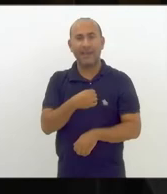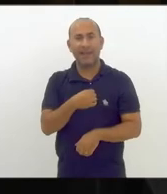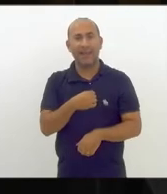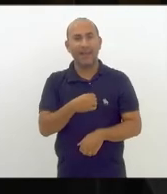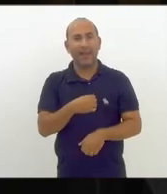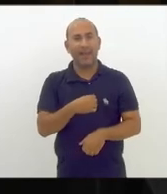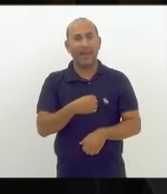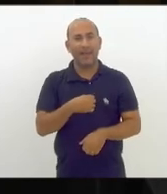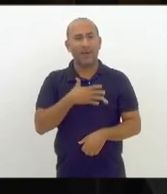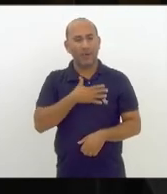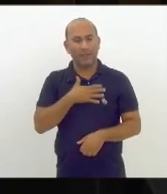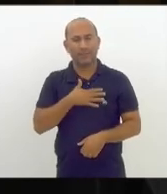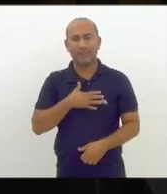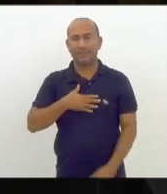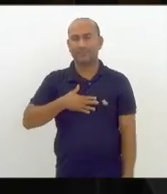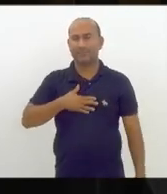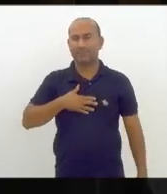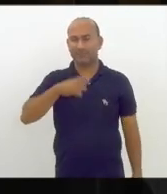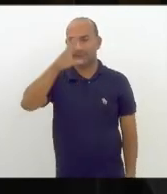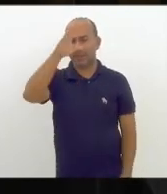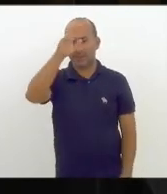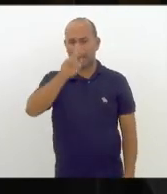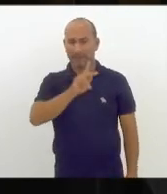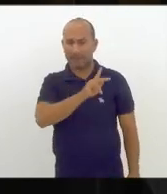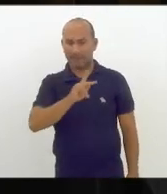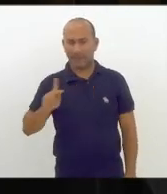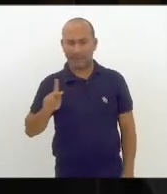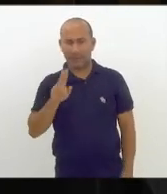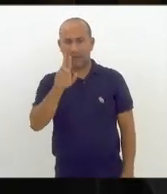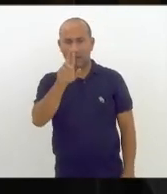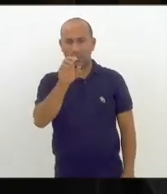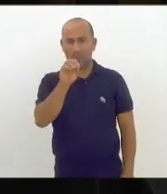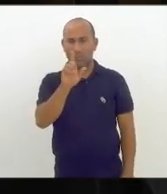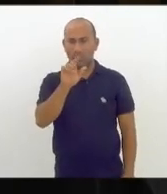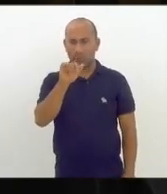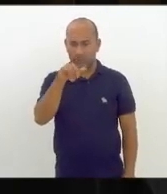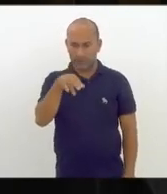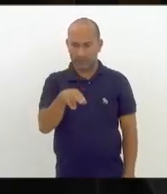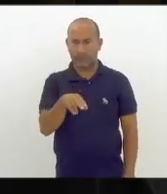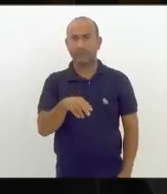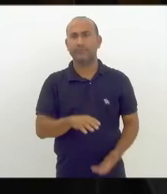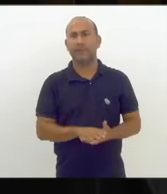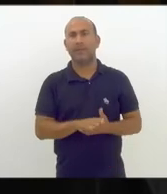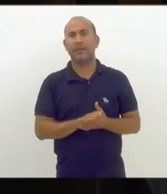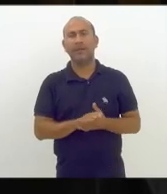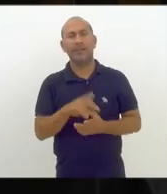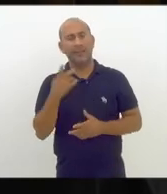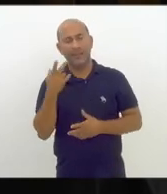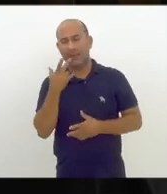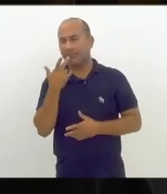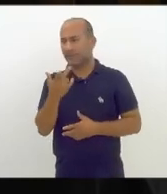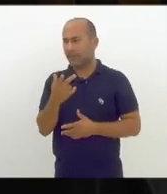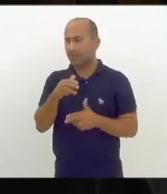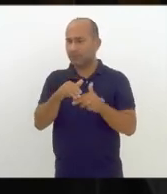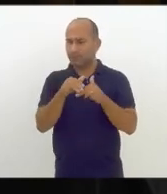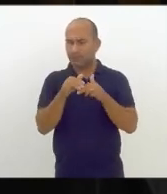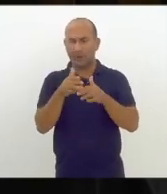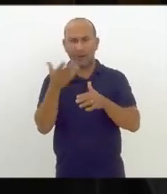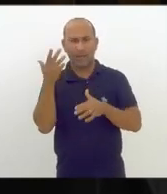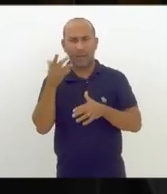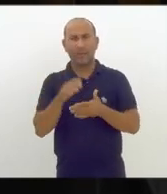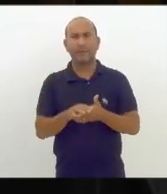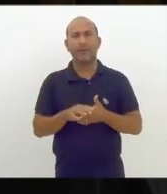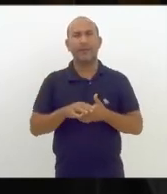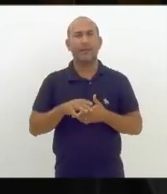Tiradentes, ele foi um inconfidente para os portugueses e um conjurado para nós, né? É a conjuração mineira, ou a